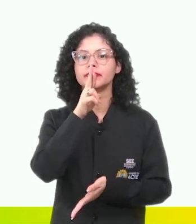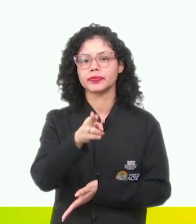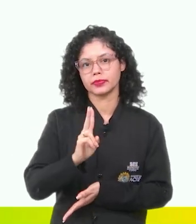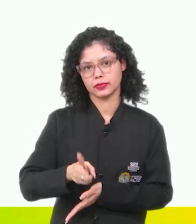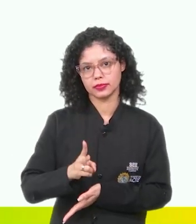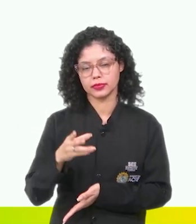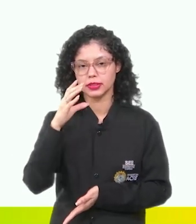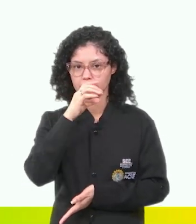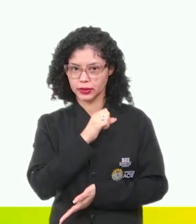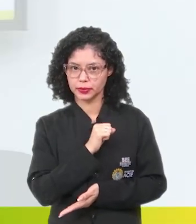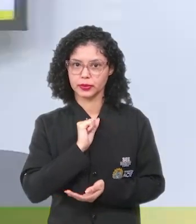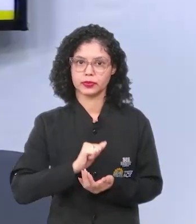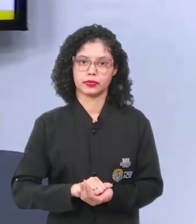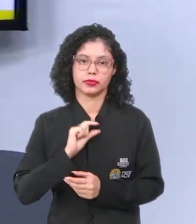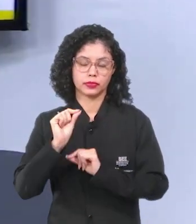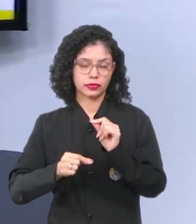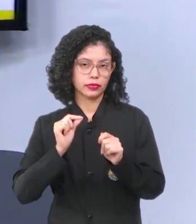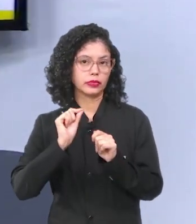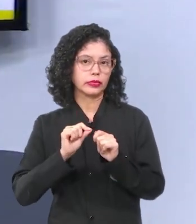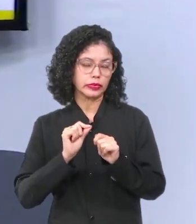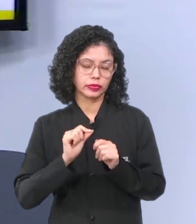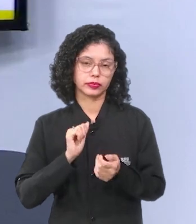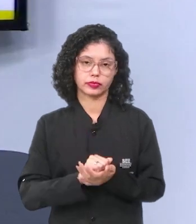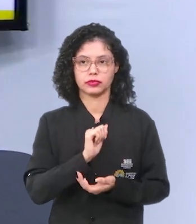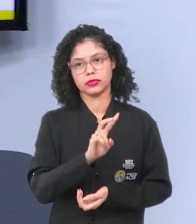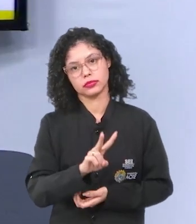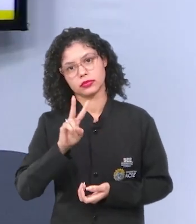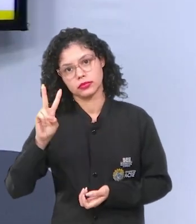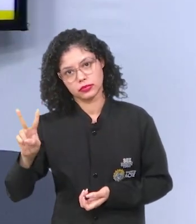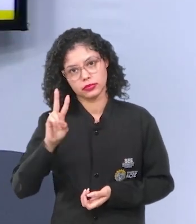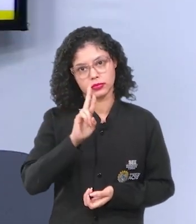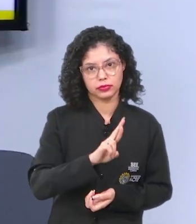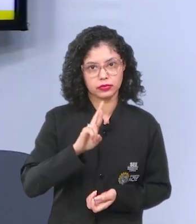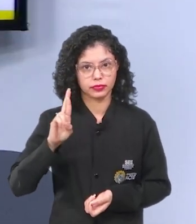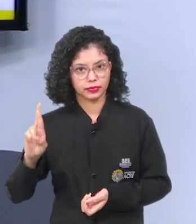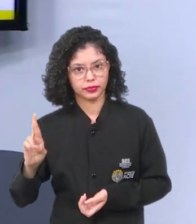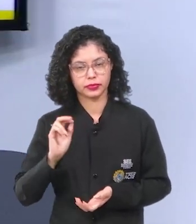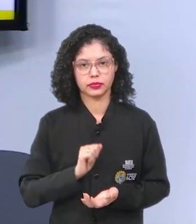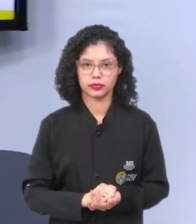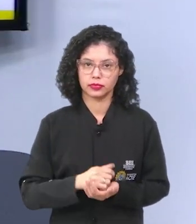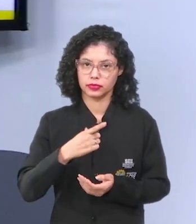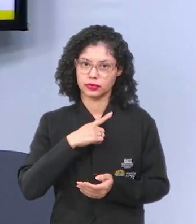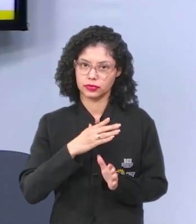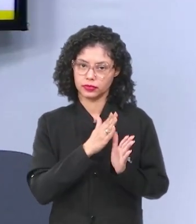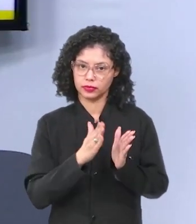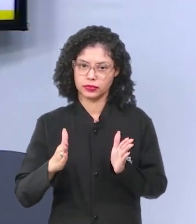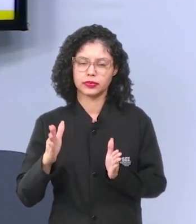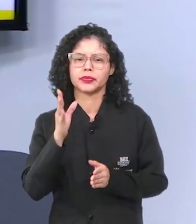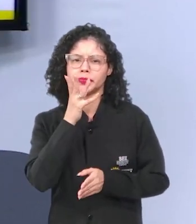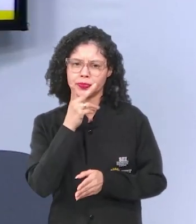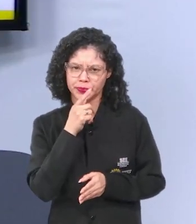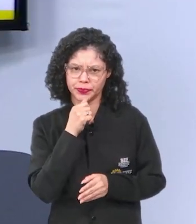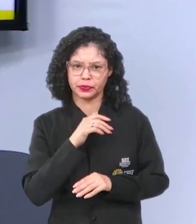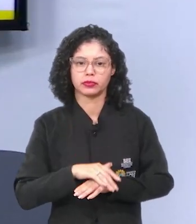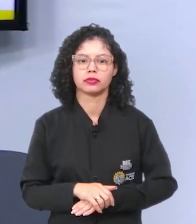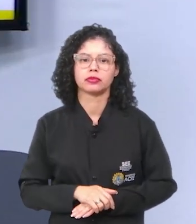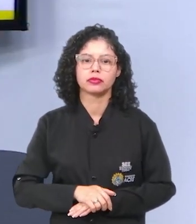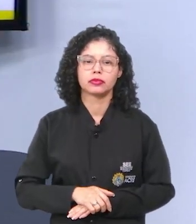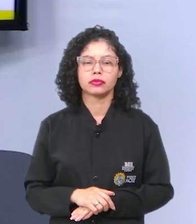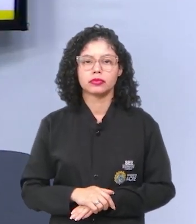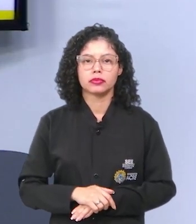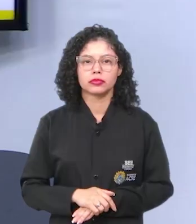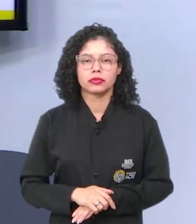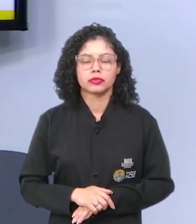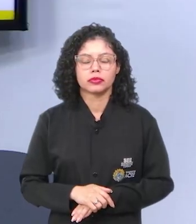mais rápido do que ficar fazendo Vzão, Vzão, Rzão, Rzão. Aquilo ali chega até a cansar, né? Olha só.